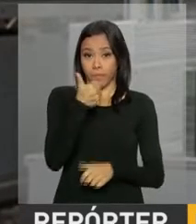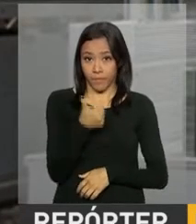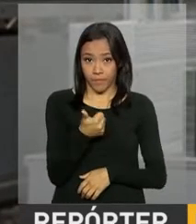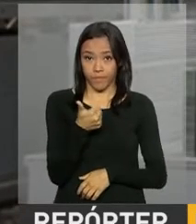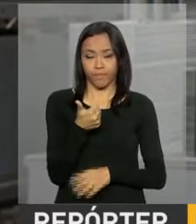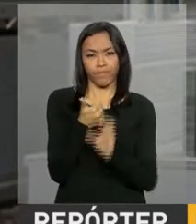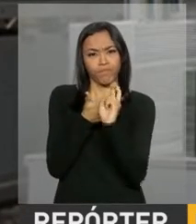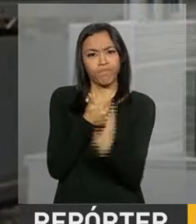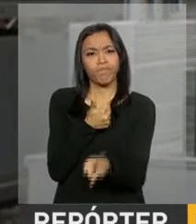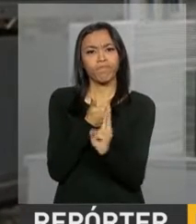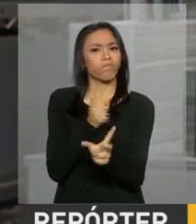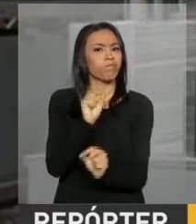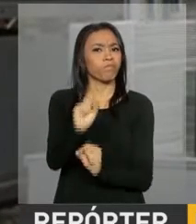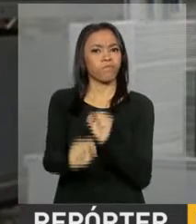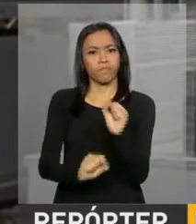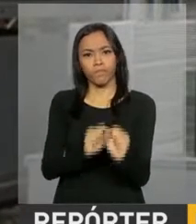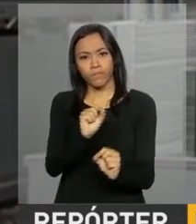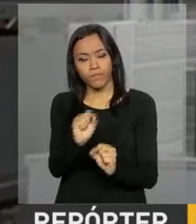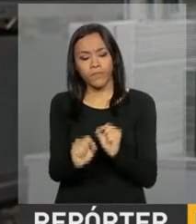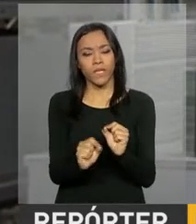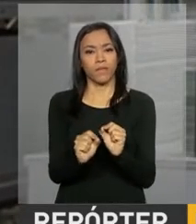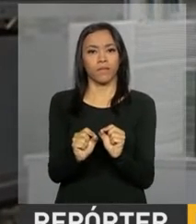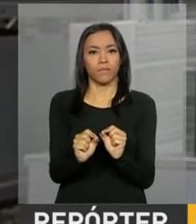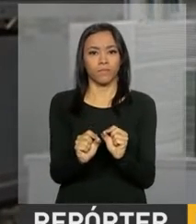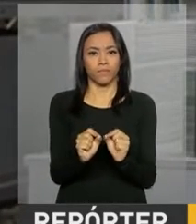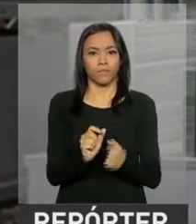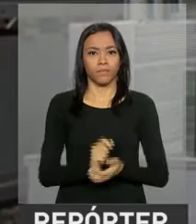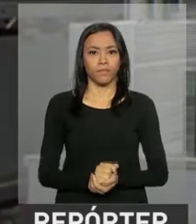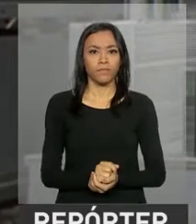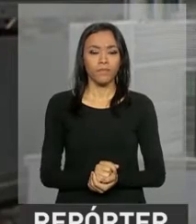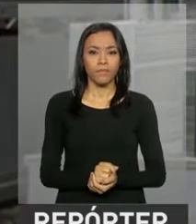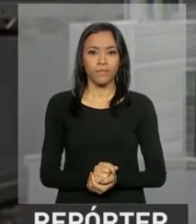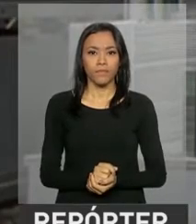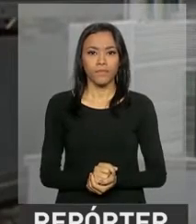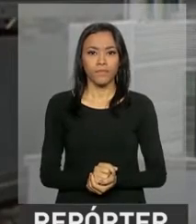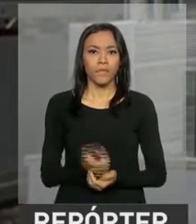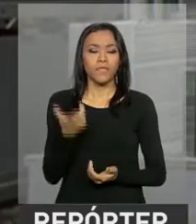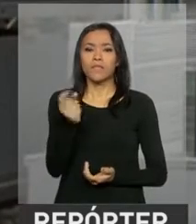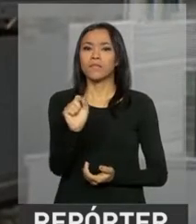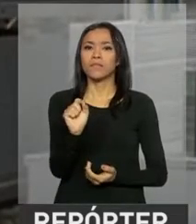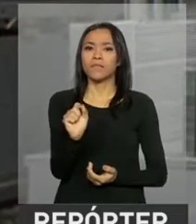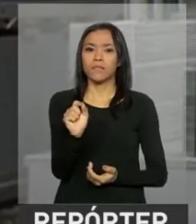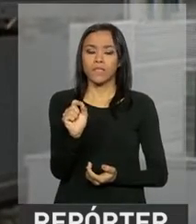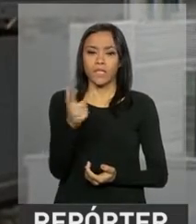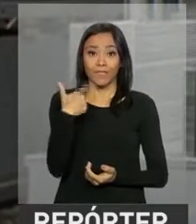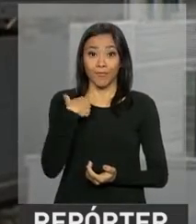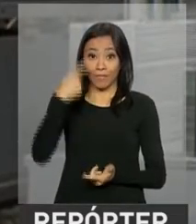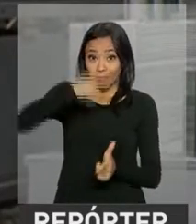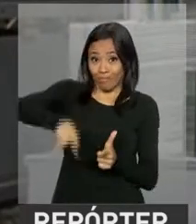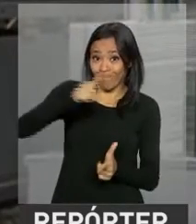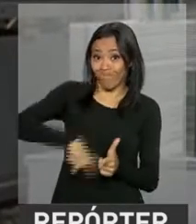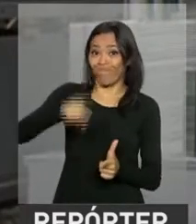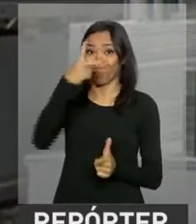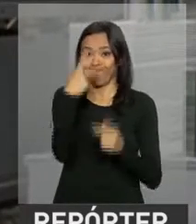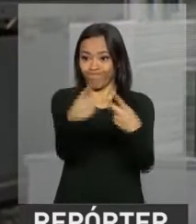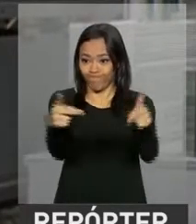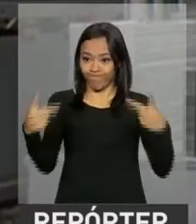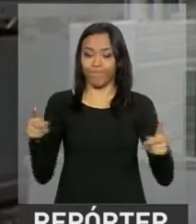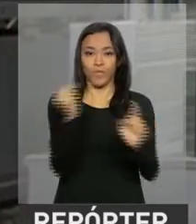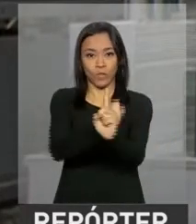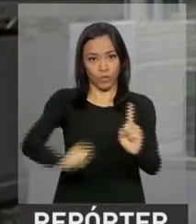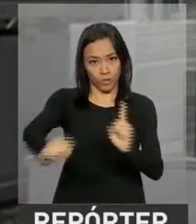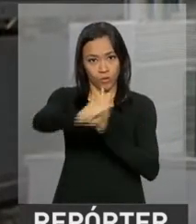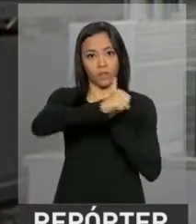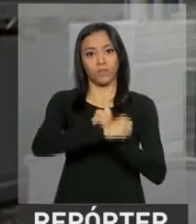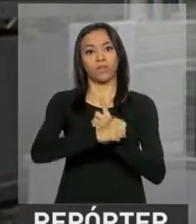pela tentativa de dd não causar um impacto social muito grande na comunidade e